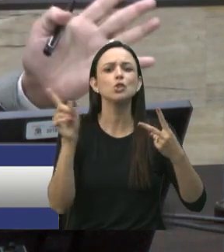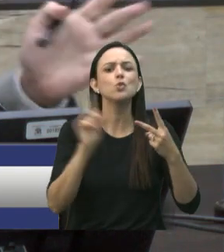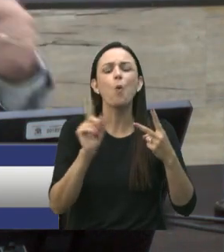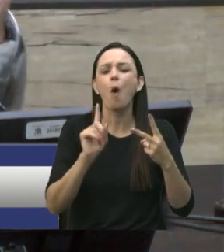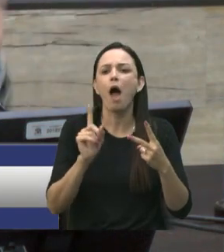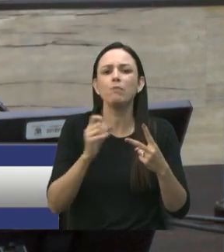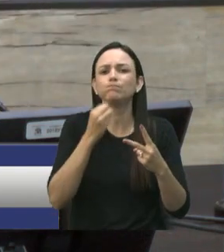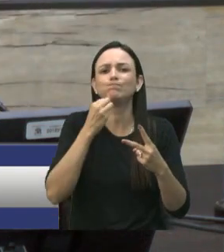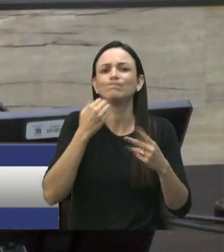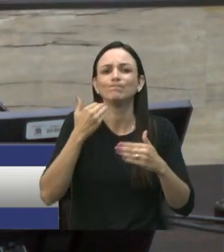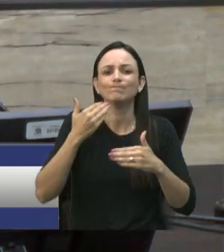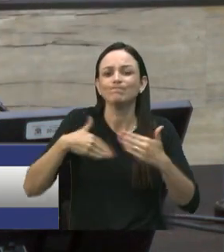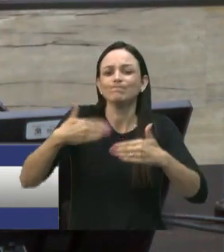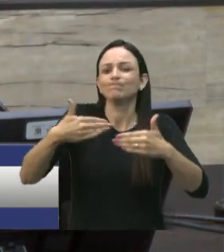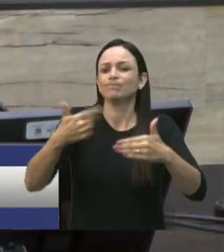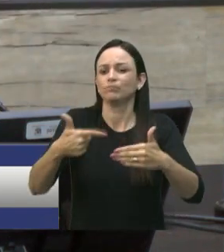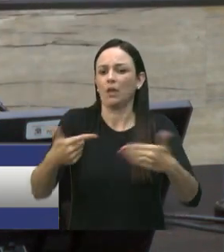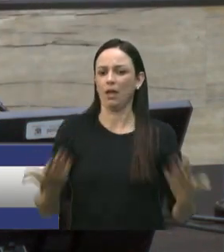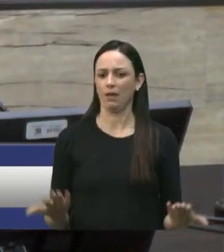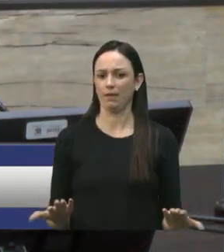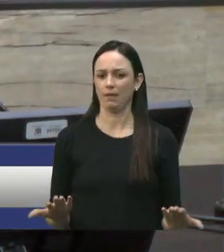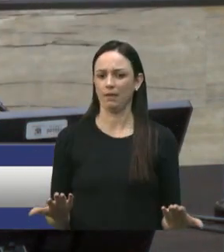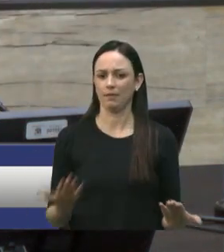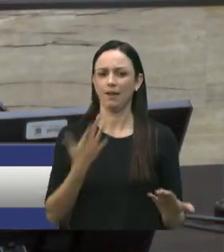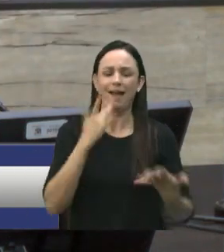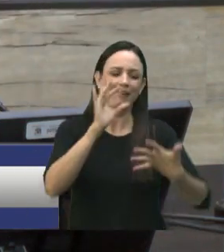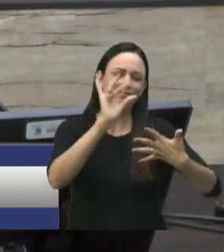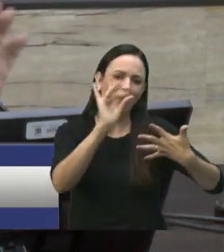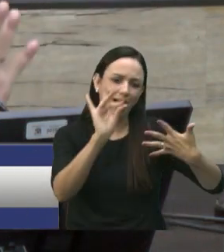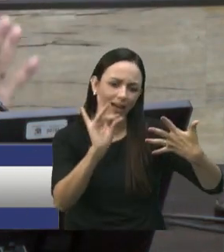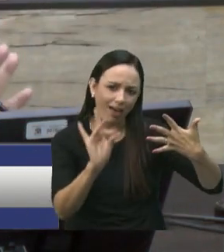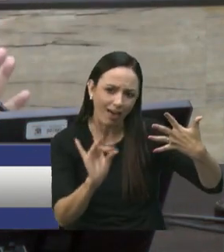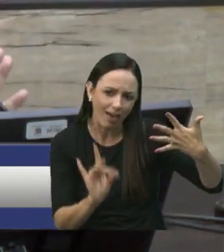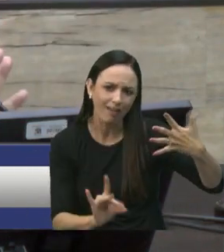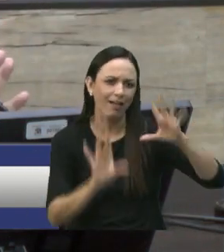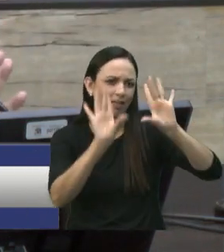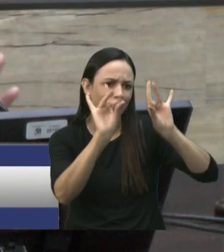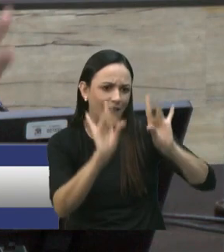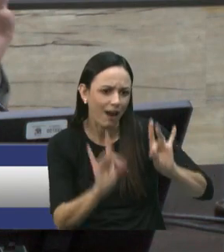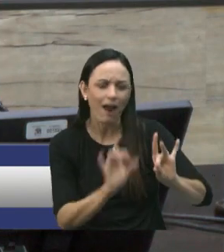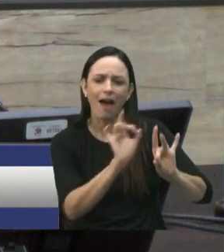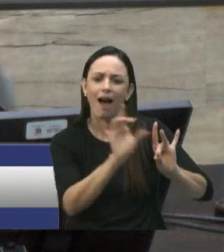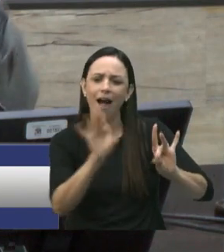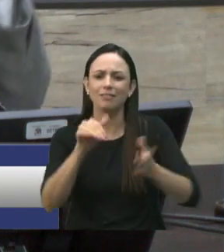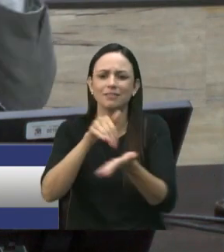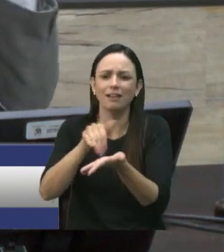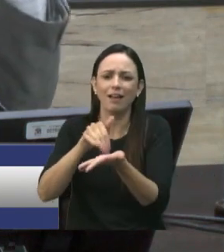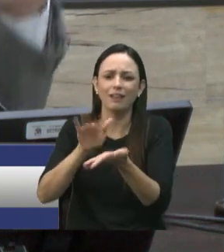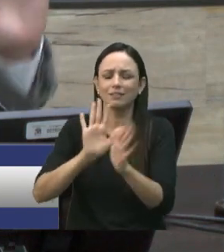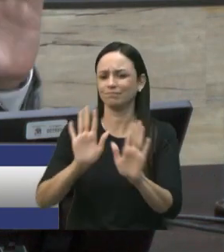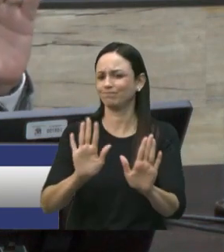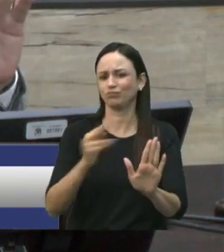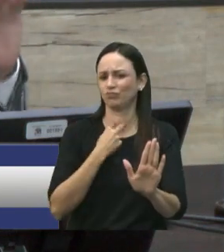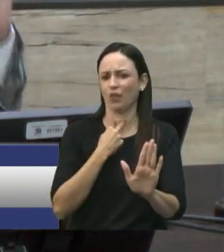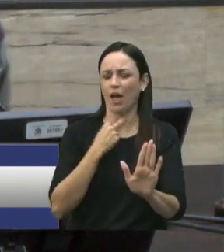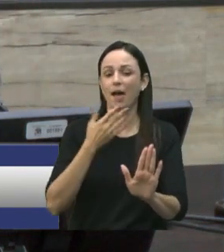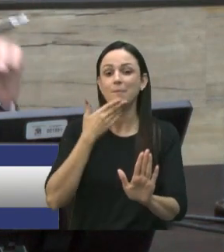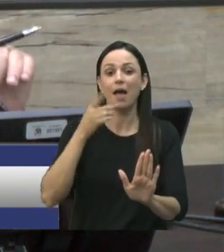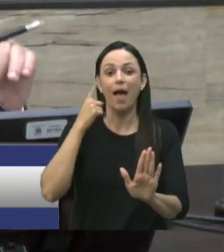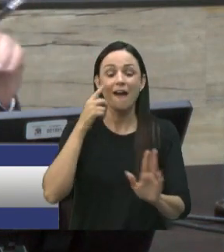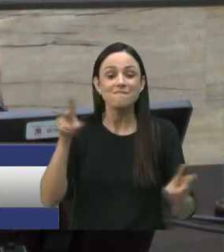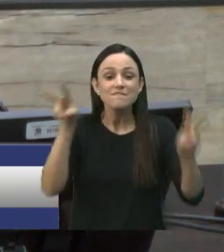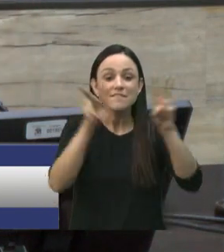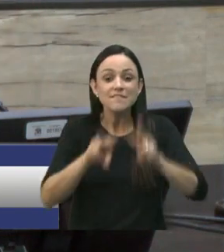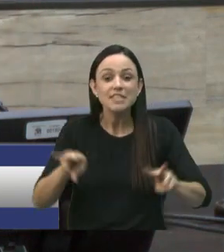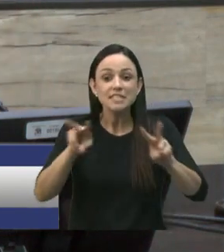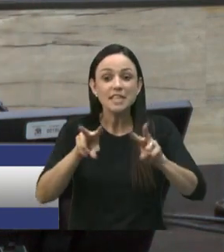no caso, a gente entrar no detalhe de cada secretaria. É pelo menos o que eu pensei. A visão geral, realmente, que a gente